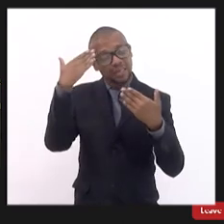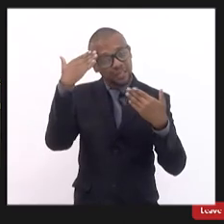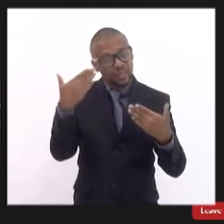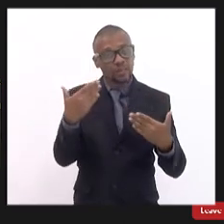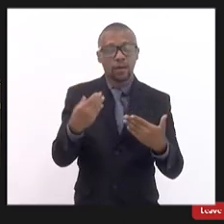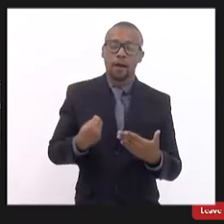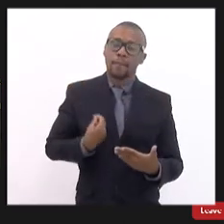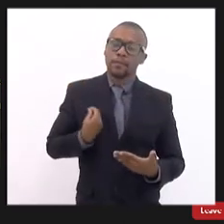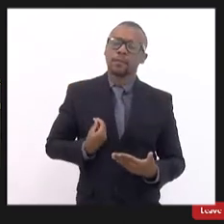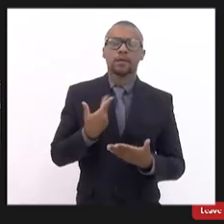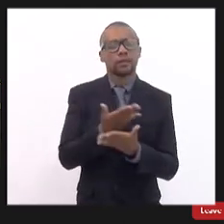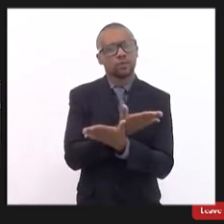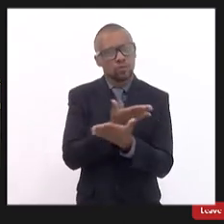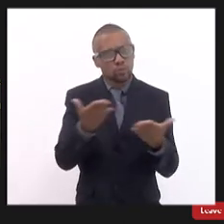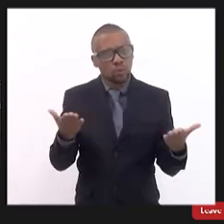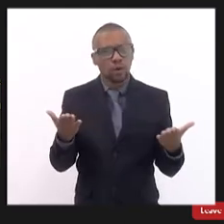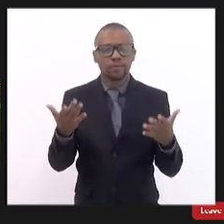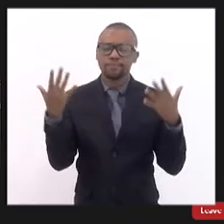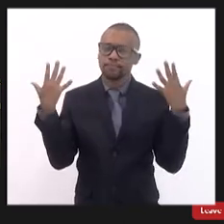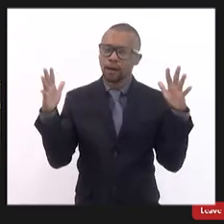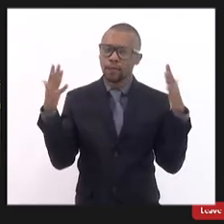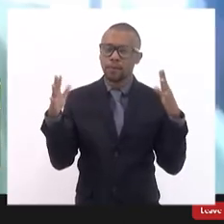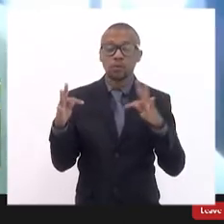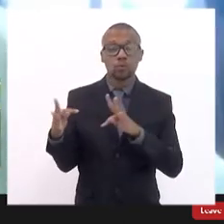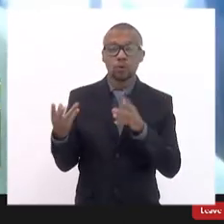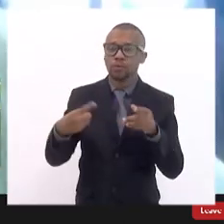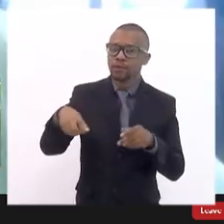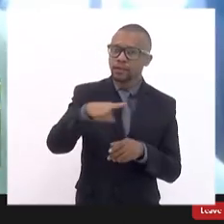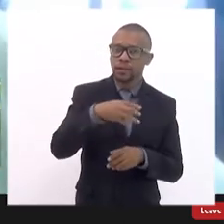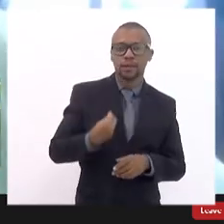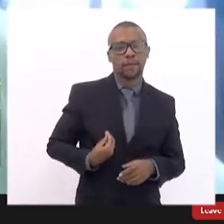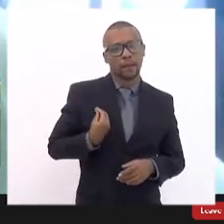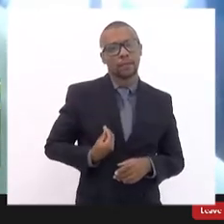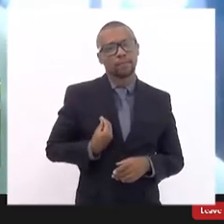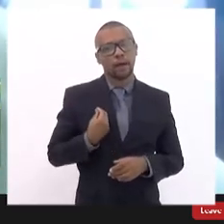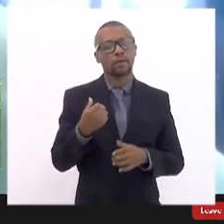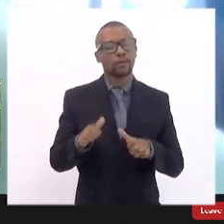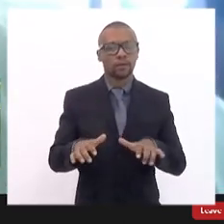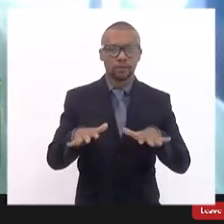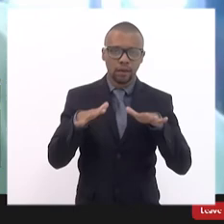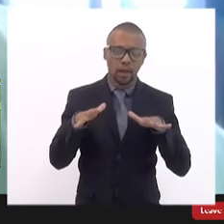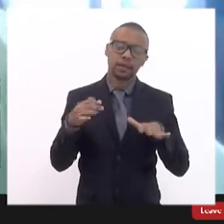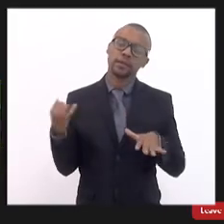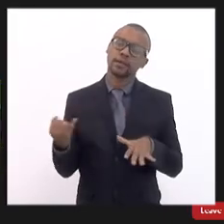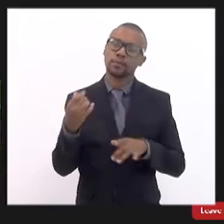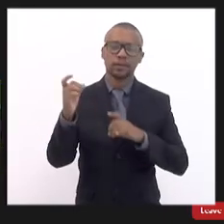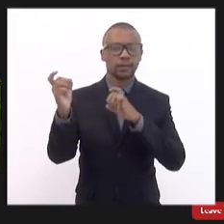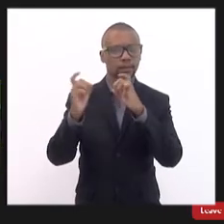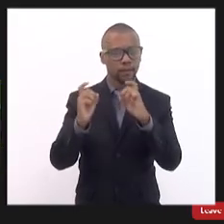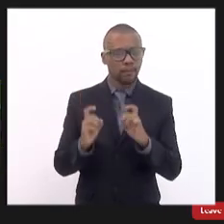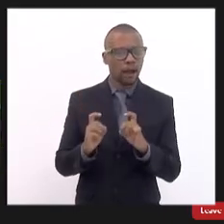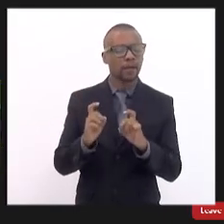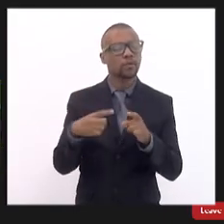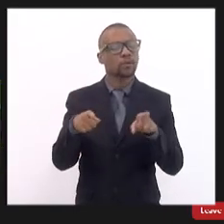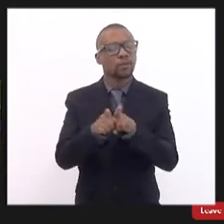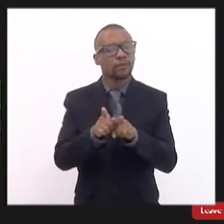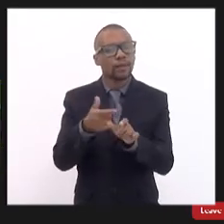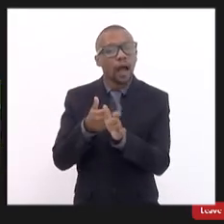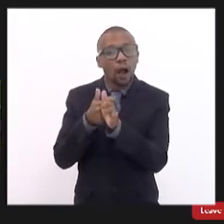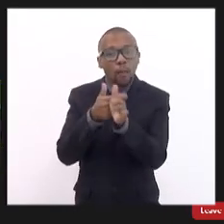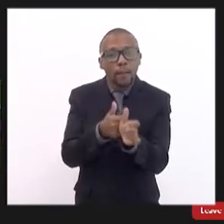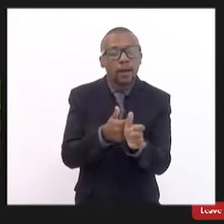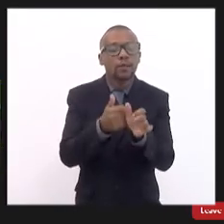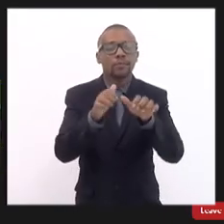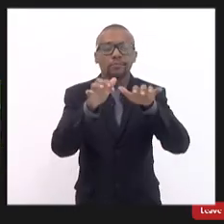todos, parabenizo aí todo mundo que participou dessa audiência por esse importante debate. Vamos estar aí acompanhando esses encaminhamentos